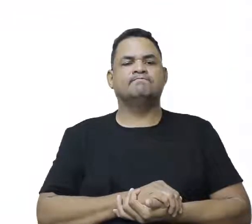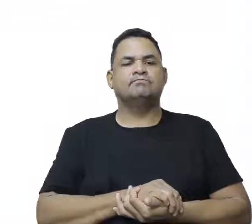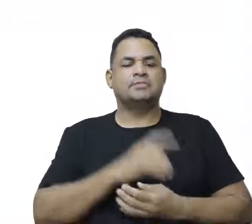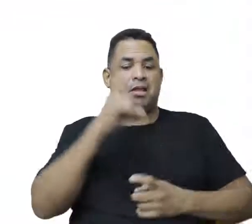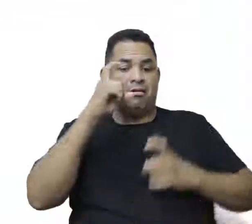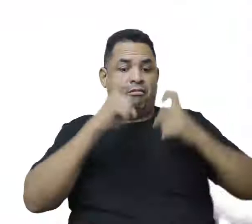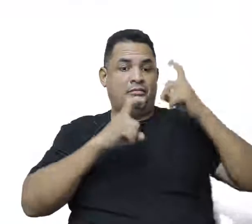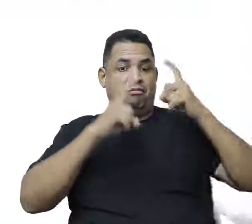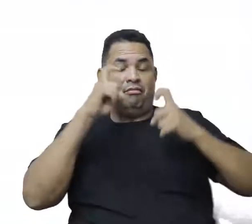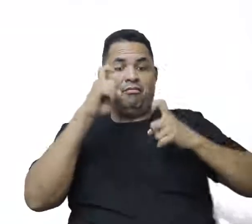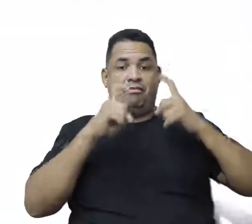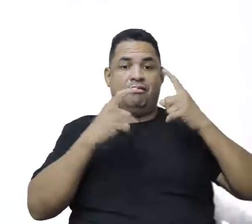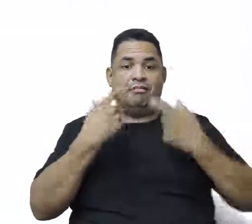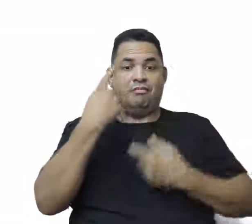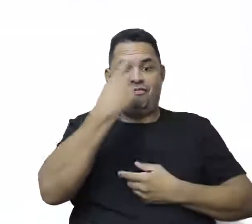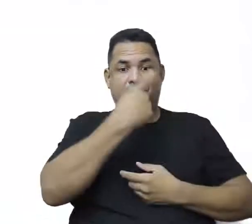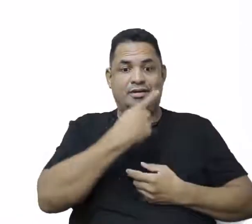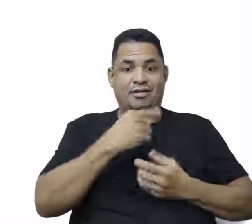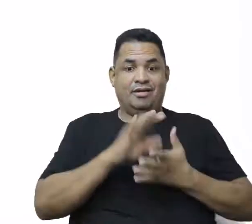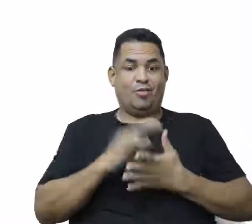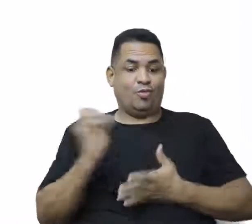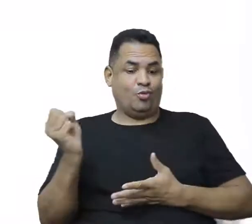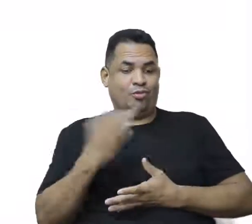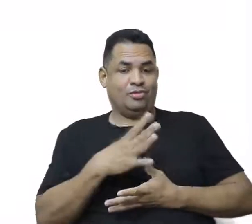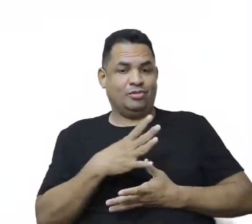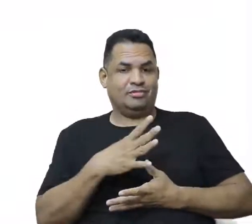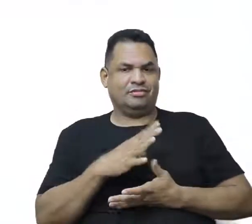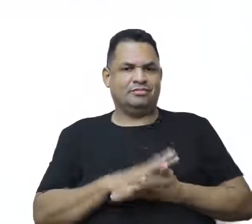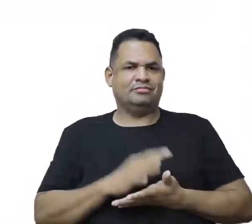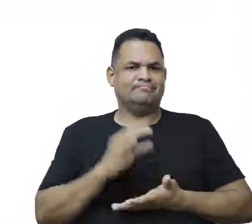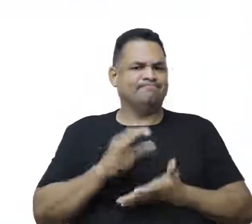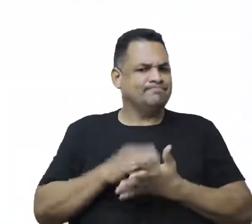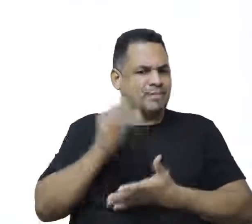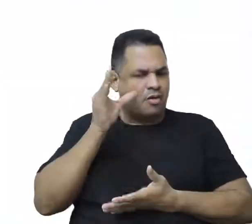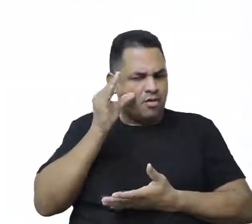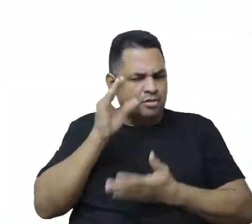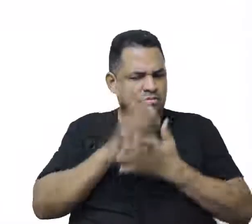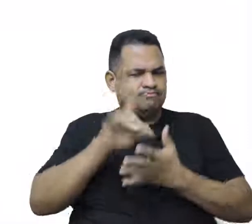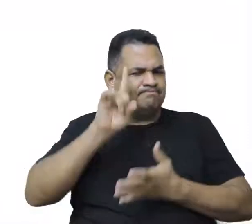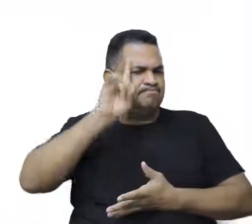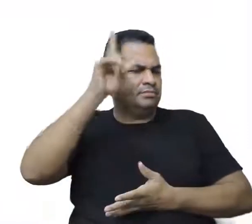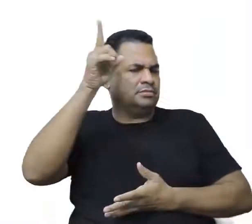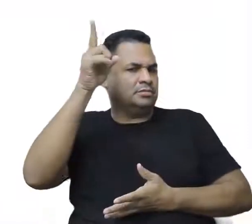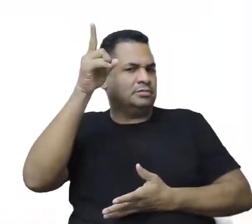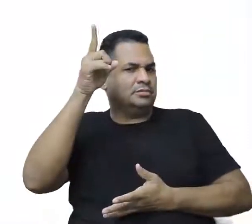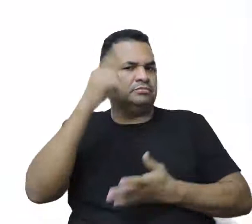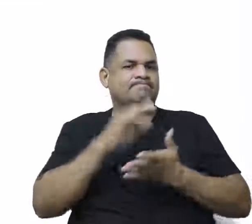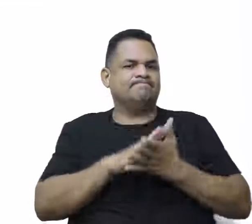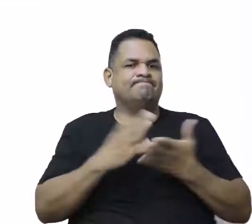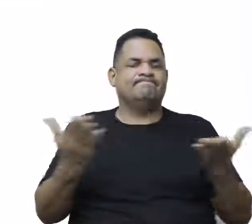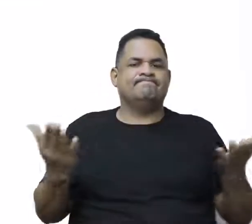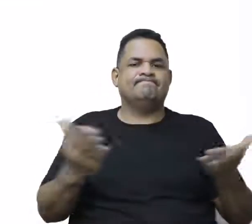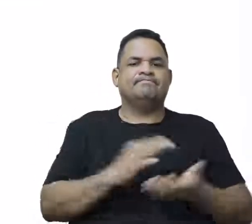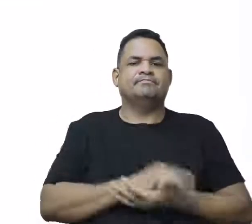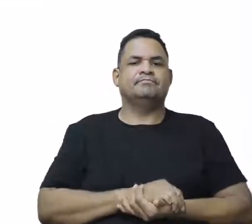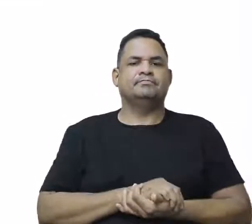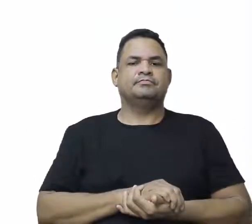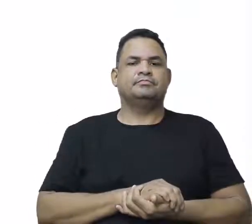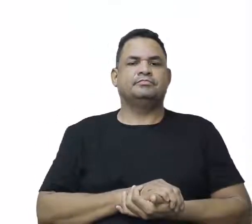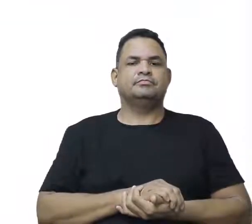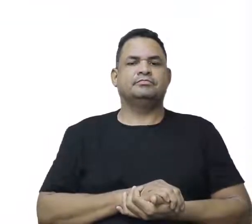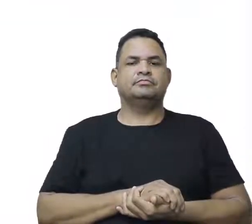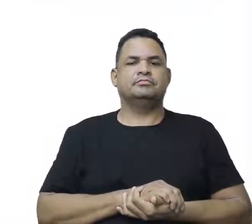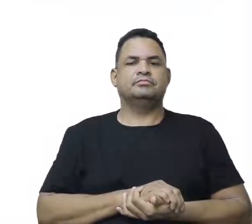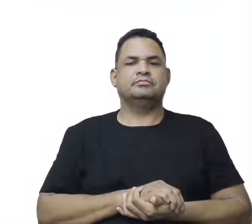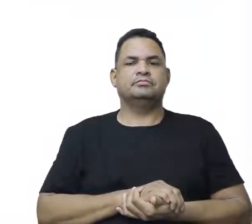expressiva. Oh, uma novidade, algo muito interessante, uma ideia, né? Alguma coisa do tipo. Exato. E essa